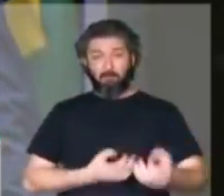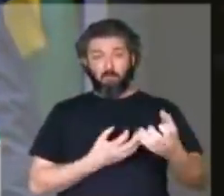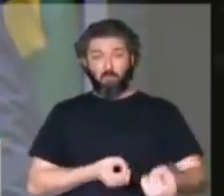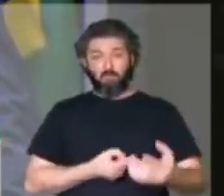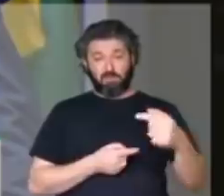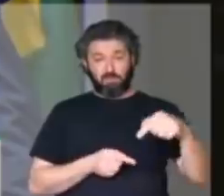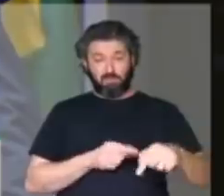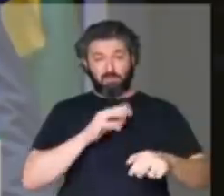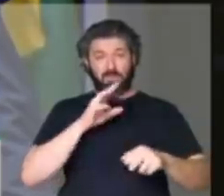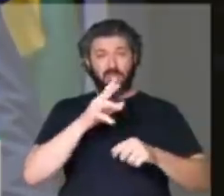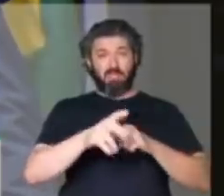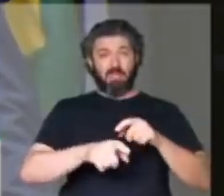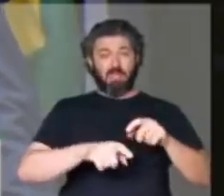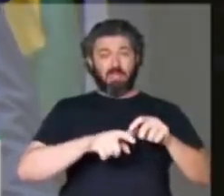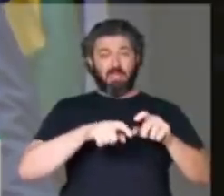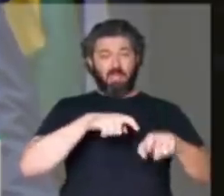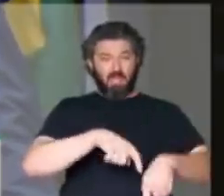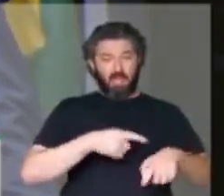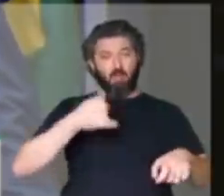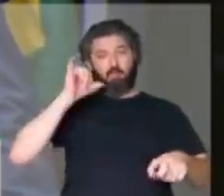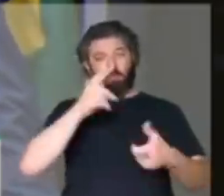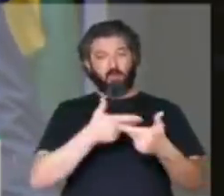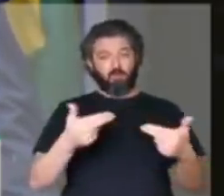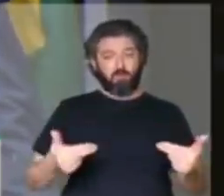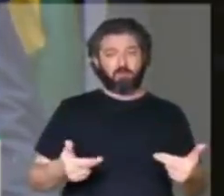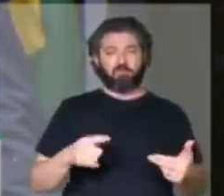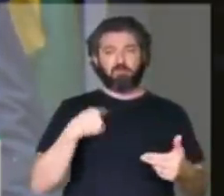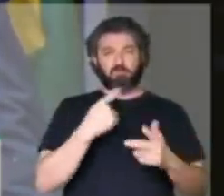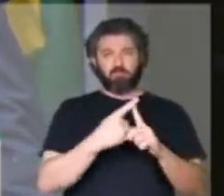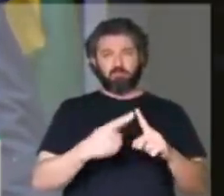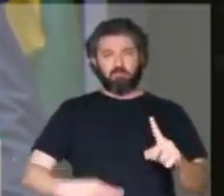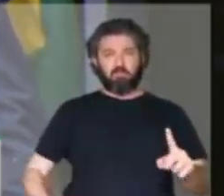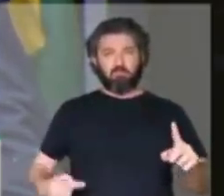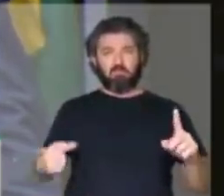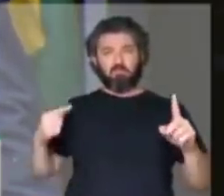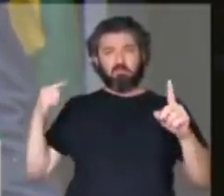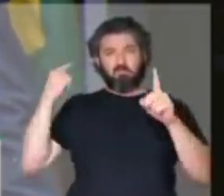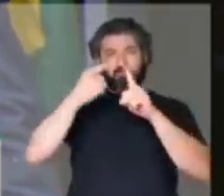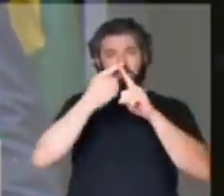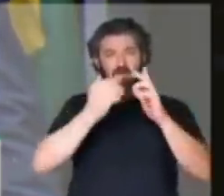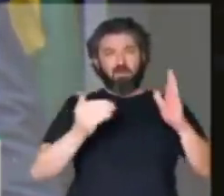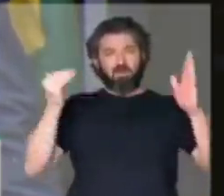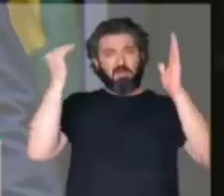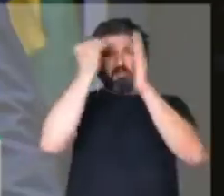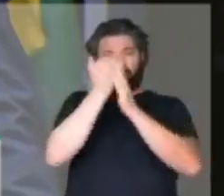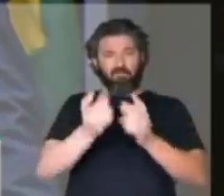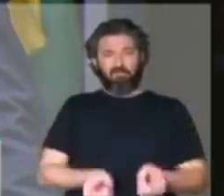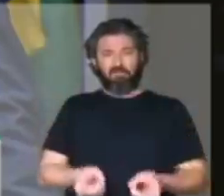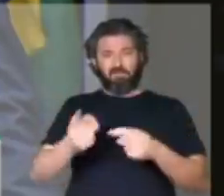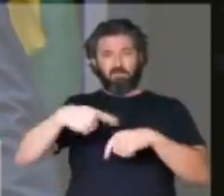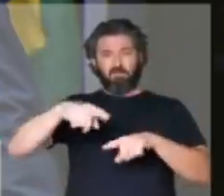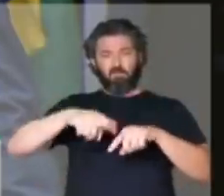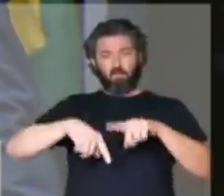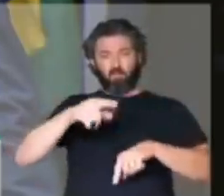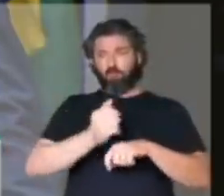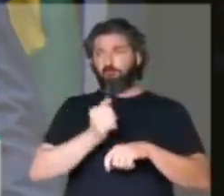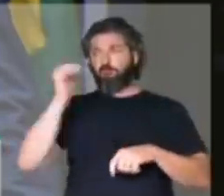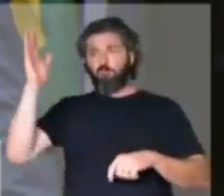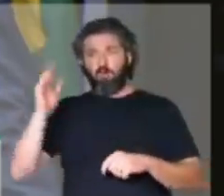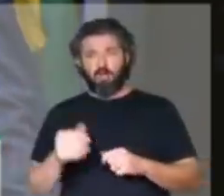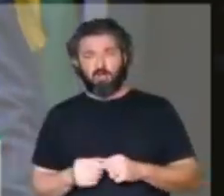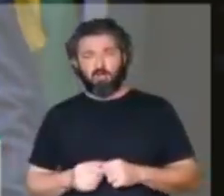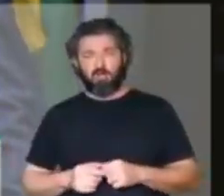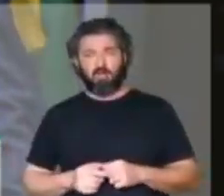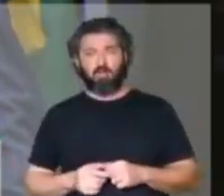produção agropecuária, nós vamos onerar ainda mais as nossas exportações, tornando o produto